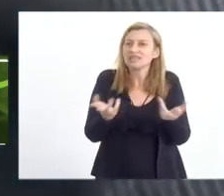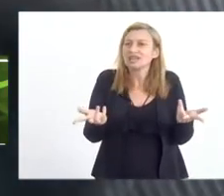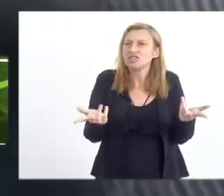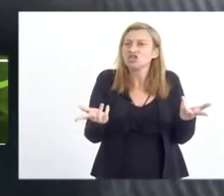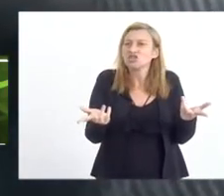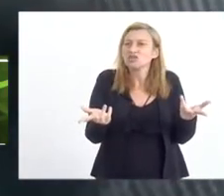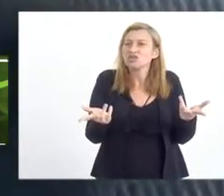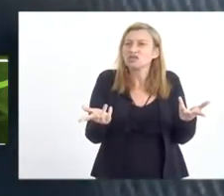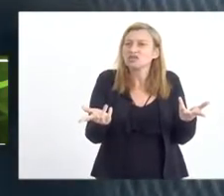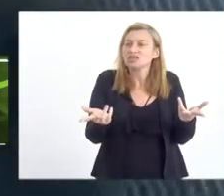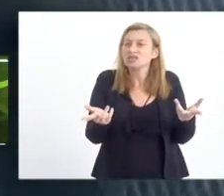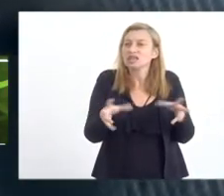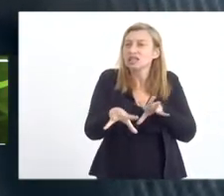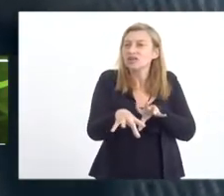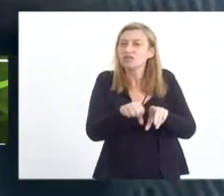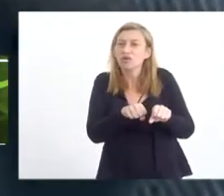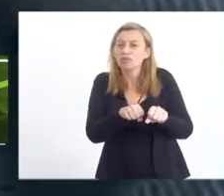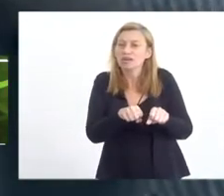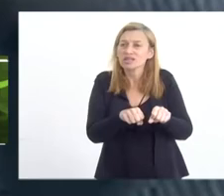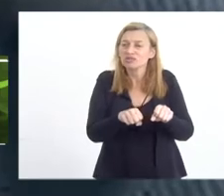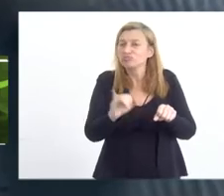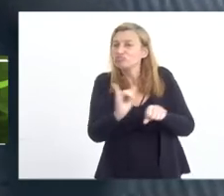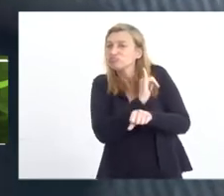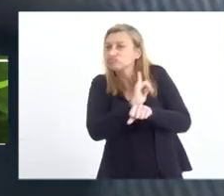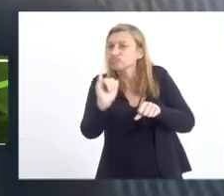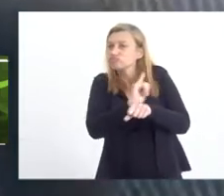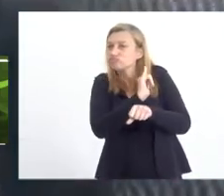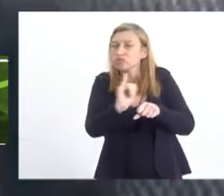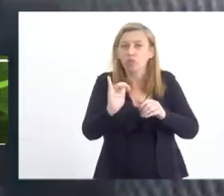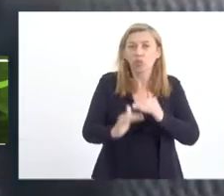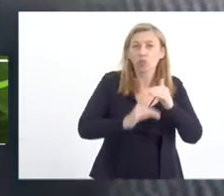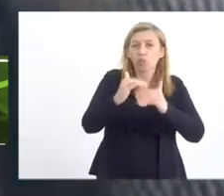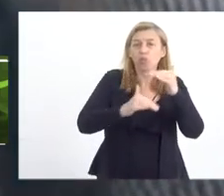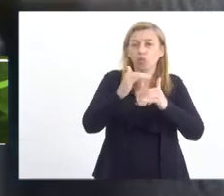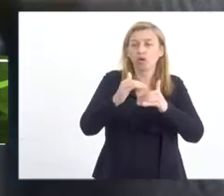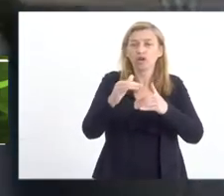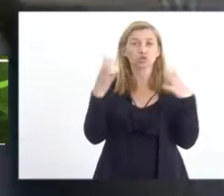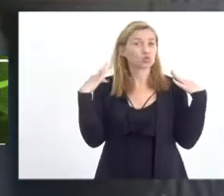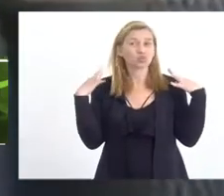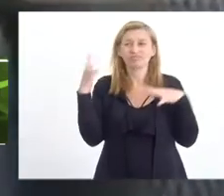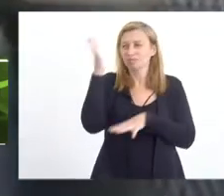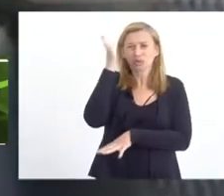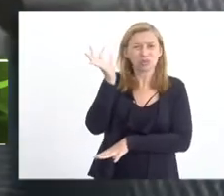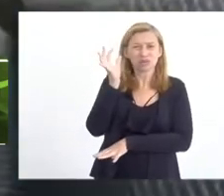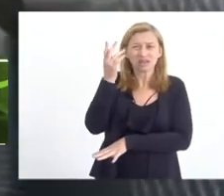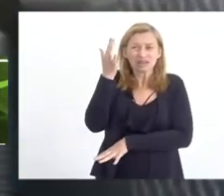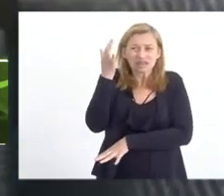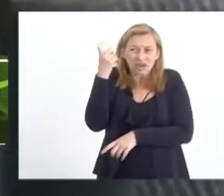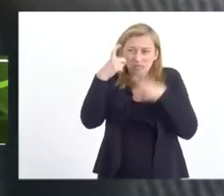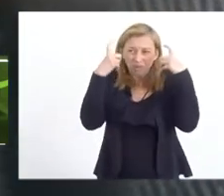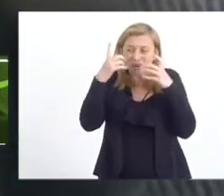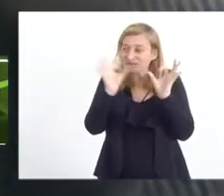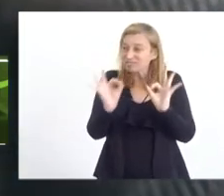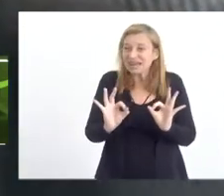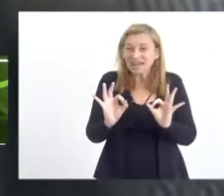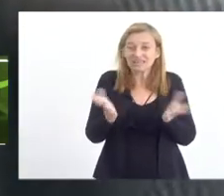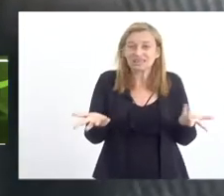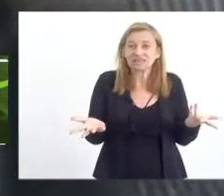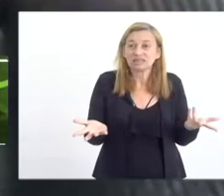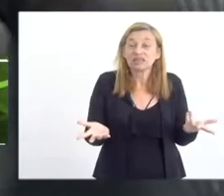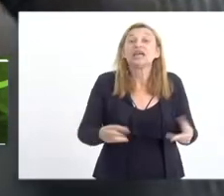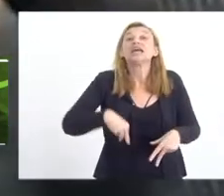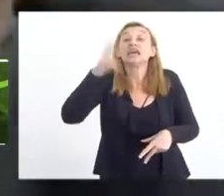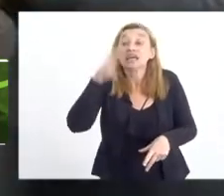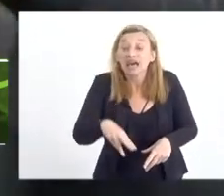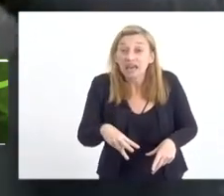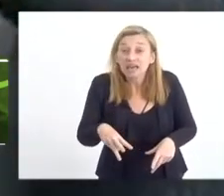responsabilidade na formação de uma estratégia para o desenvolvimento do turismo. Ele está preocupado com o seu próprio umbigo. E